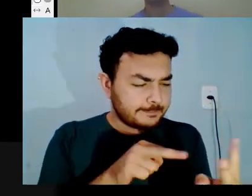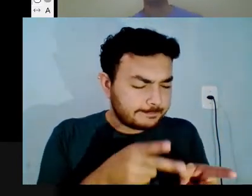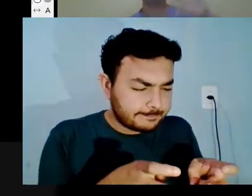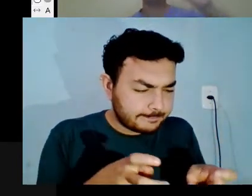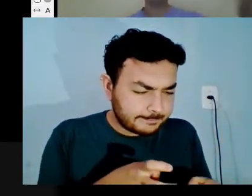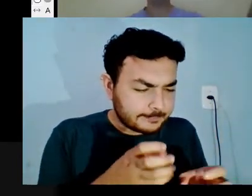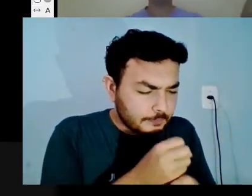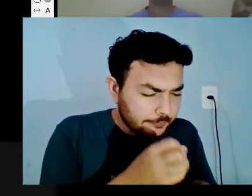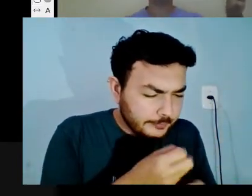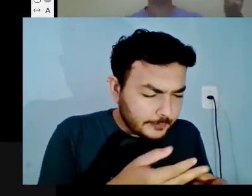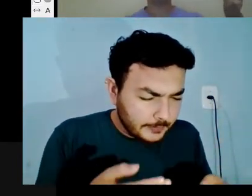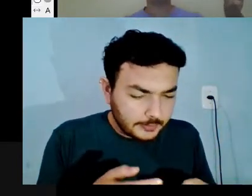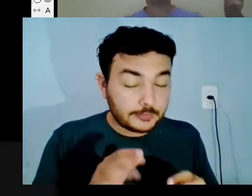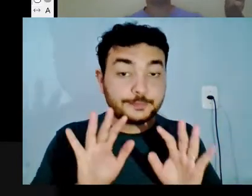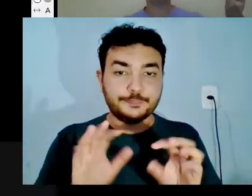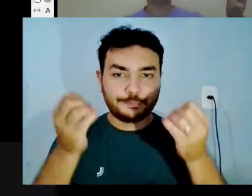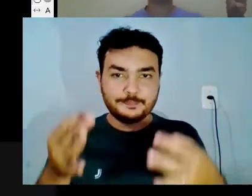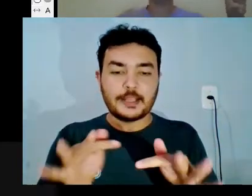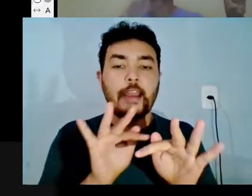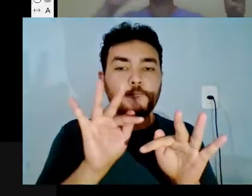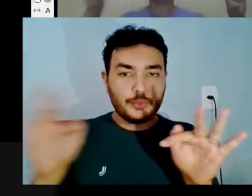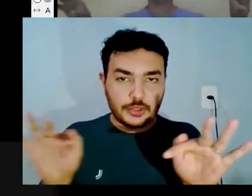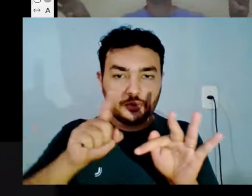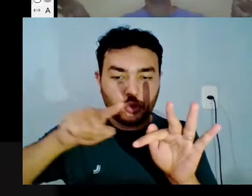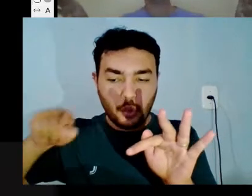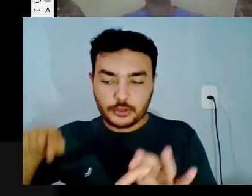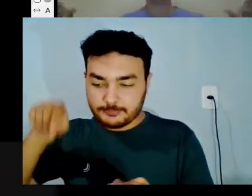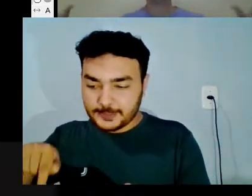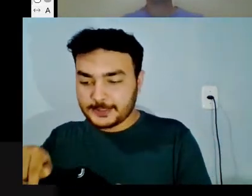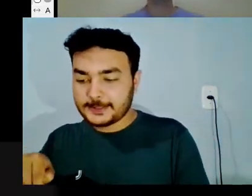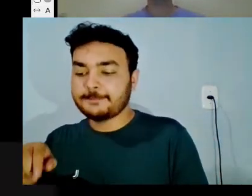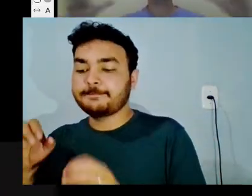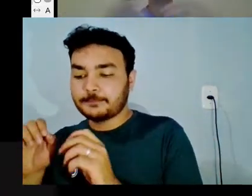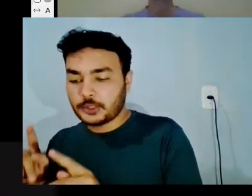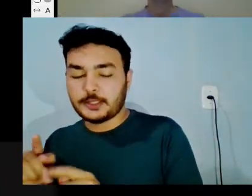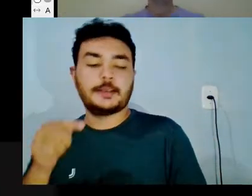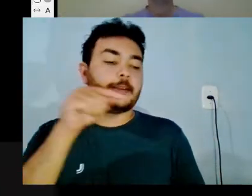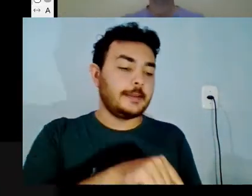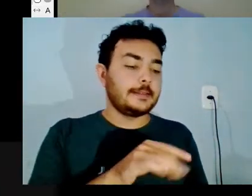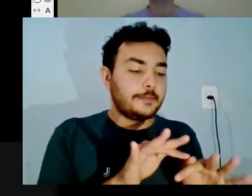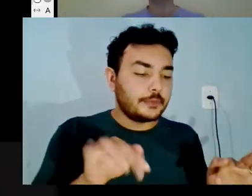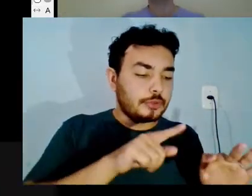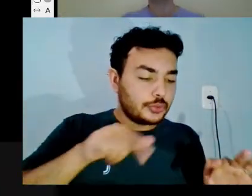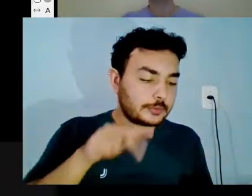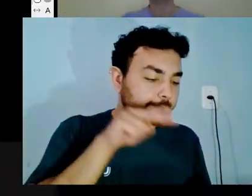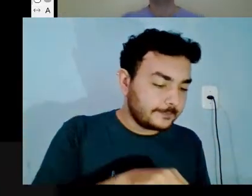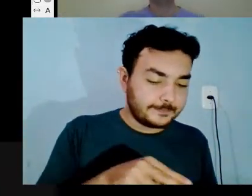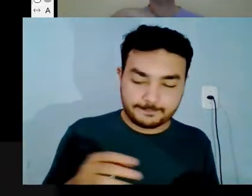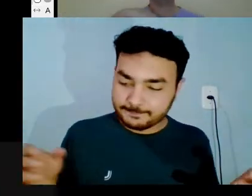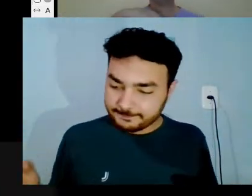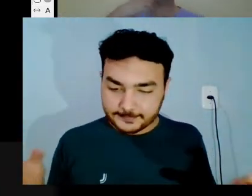seja, eu peguei a função de onda de um elétron num átomo, eu peguei a função de onda de um elétron no outro átomo, eu somei as duas, se eu somei as